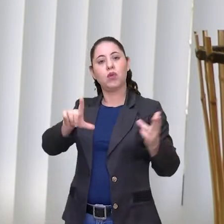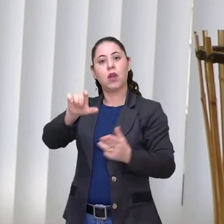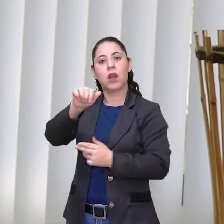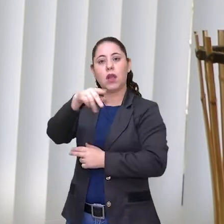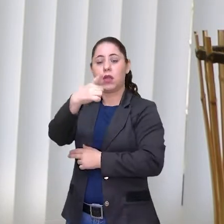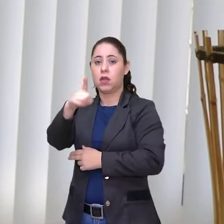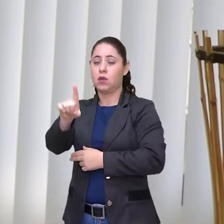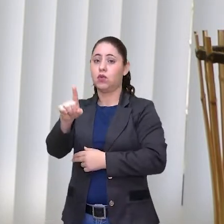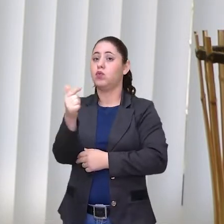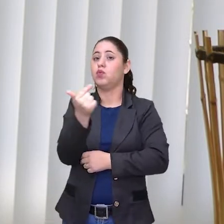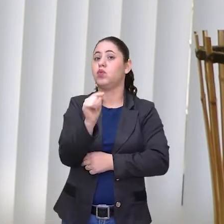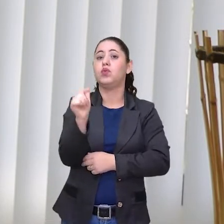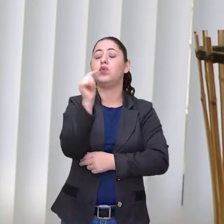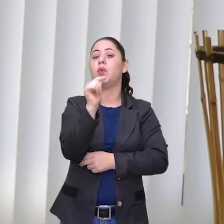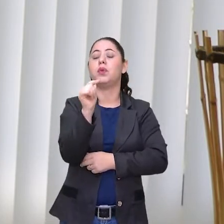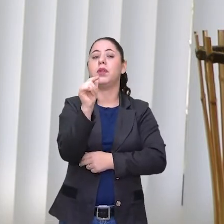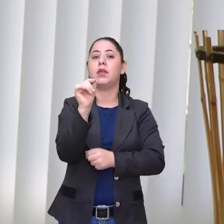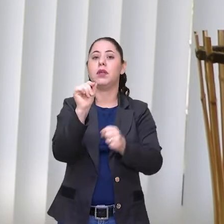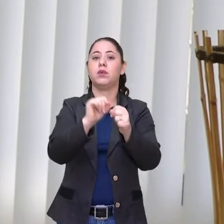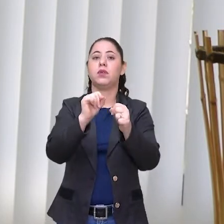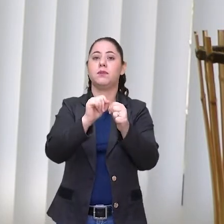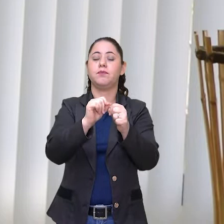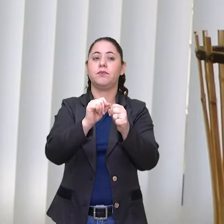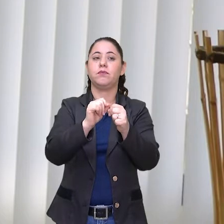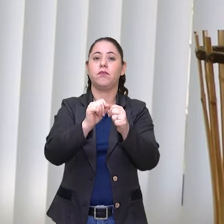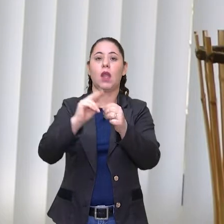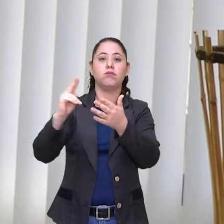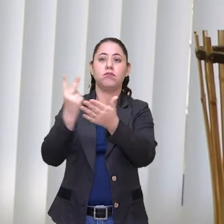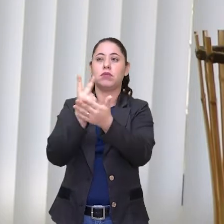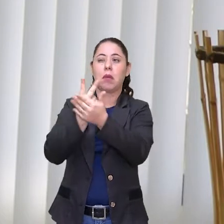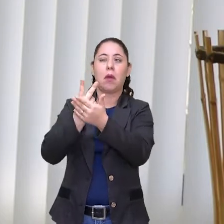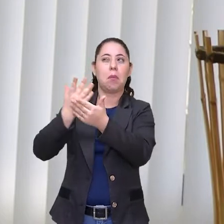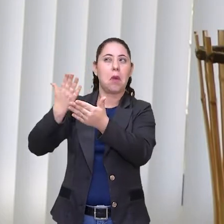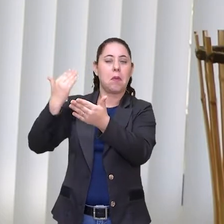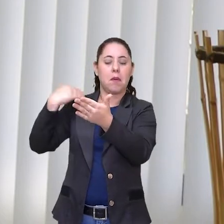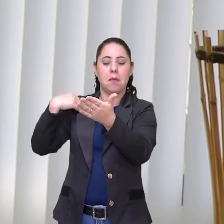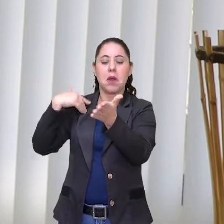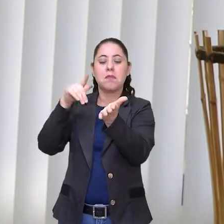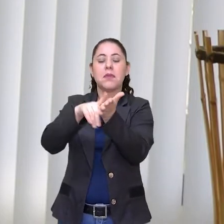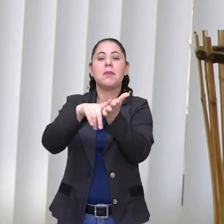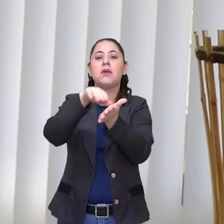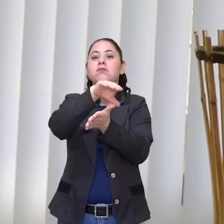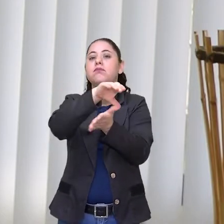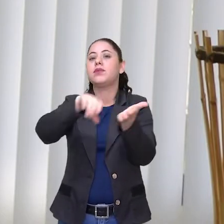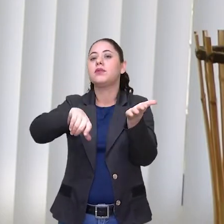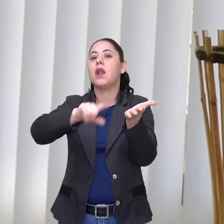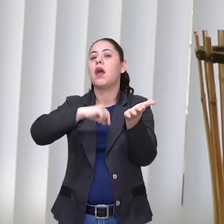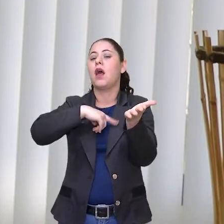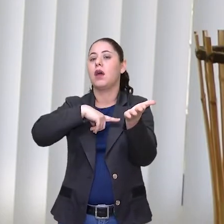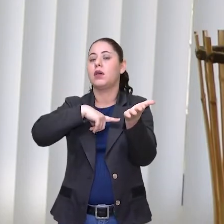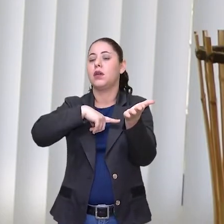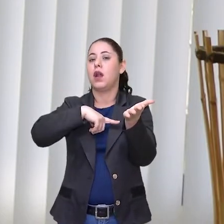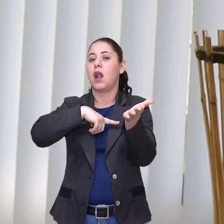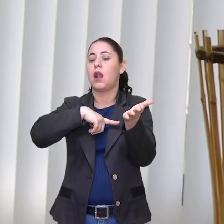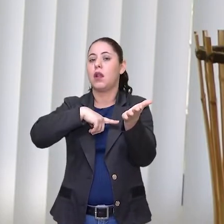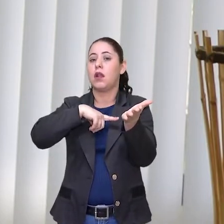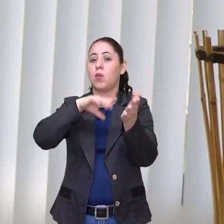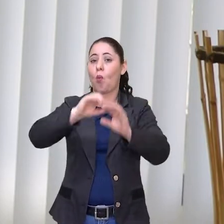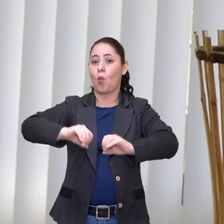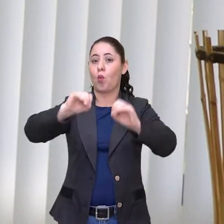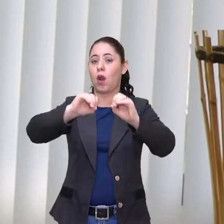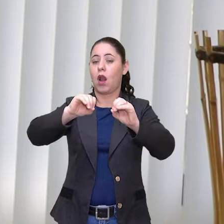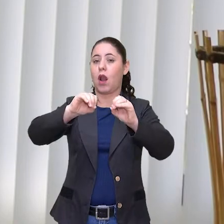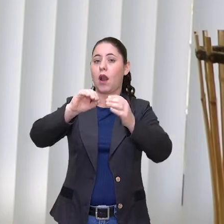leilões, que não tenha antecedentes que possam pesar contra si. Então, é todo um critério